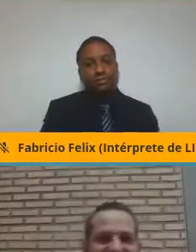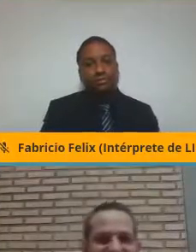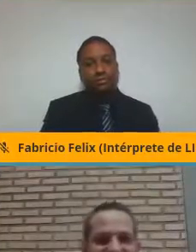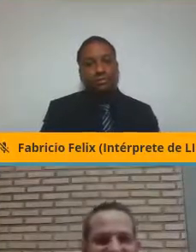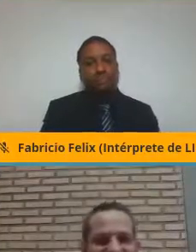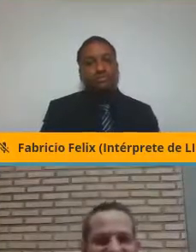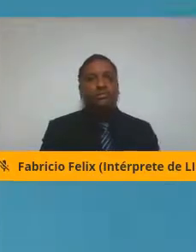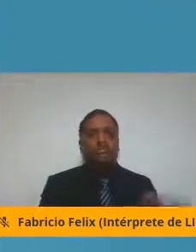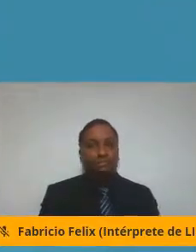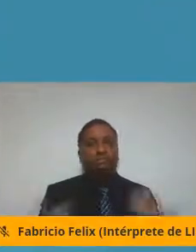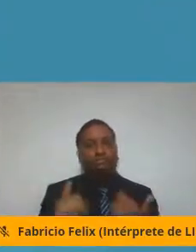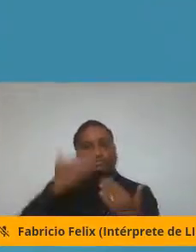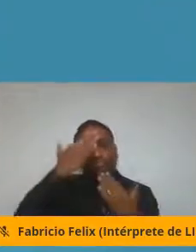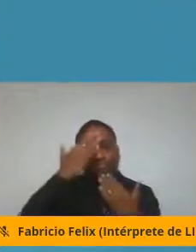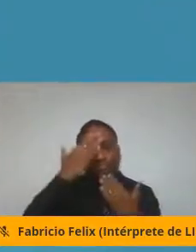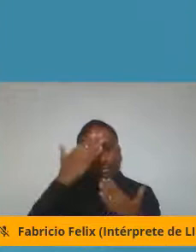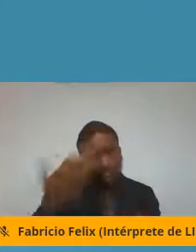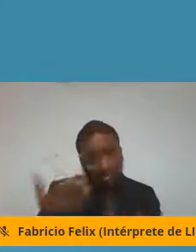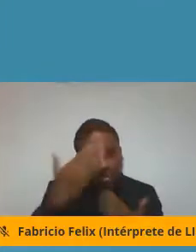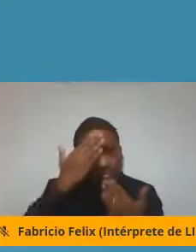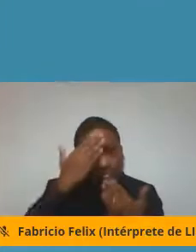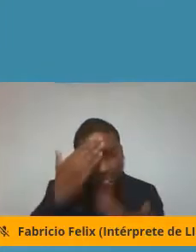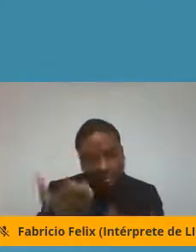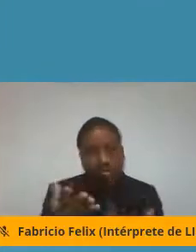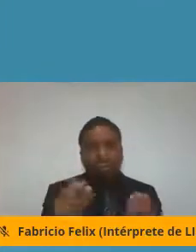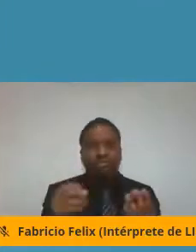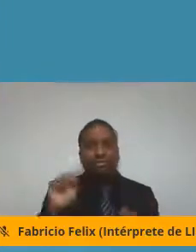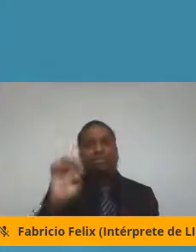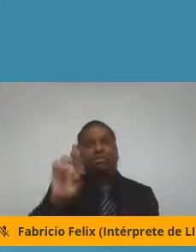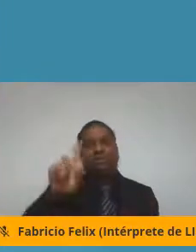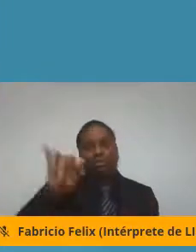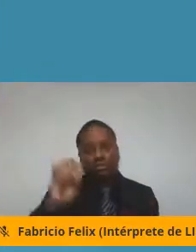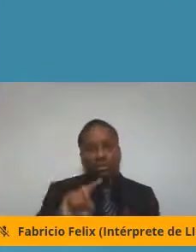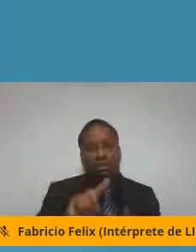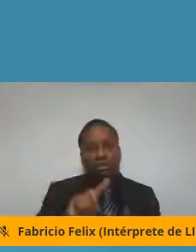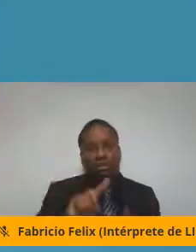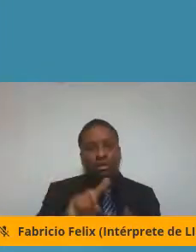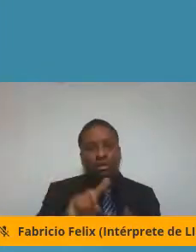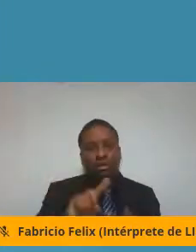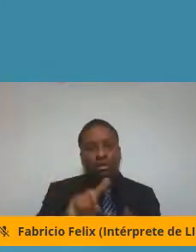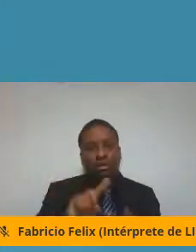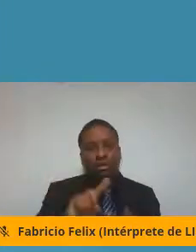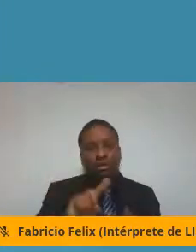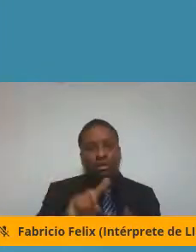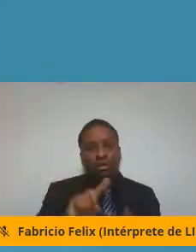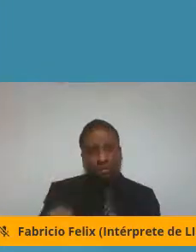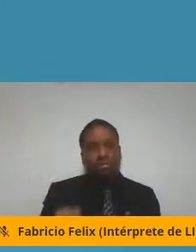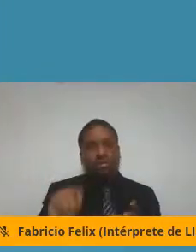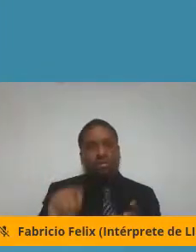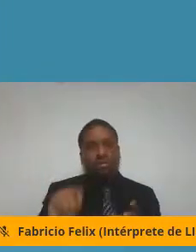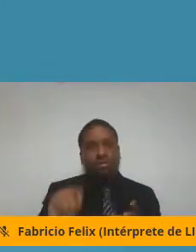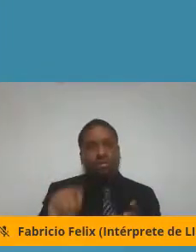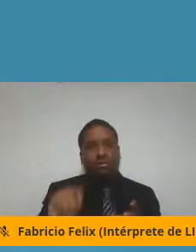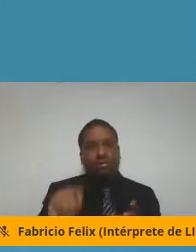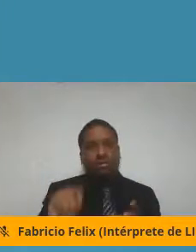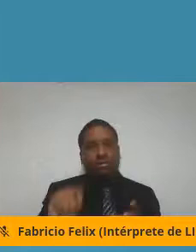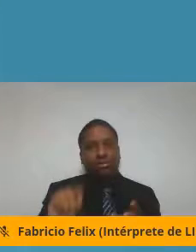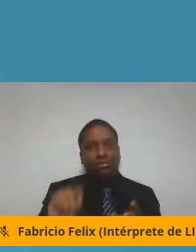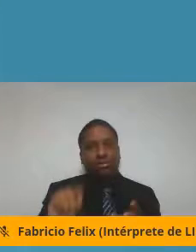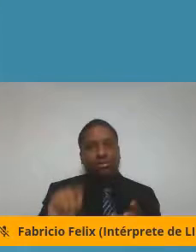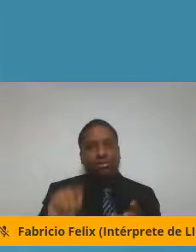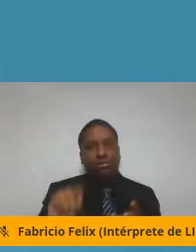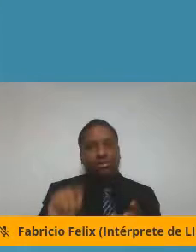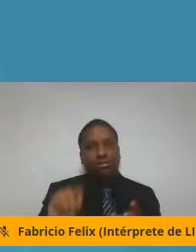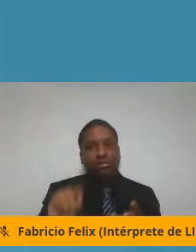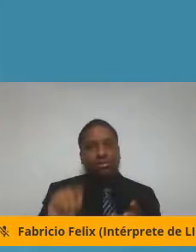Gente, eu que agradeço. Muito obrigada, Sérgio. Muito obrigada, Fernando Ramos. Muito obrigada, Fernando Maia, meu companheiro,